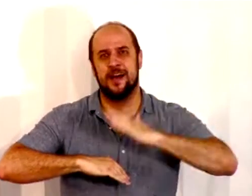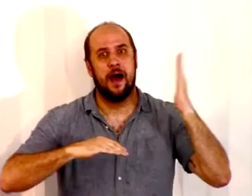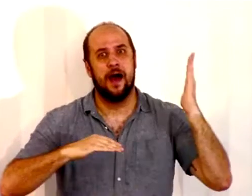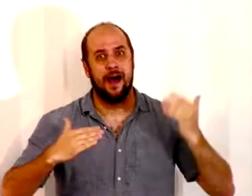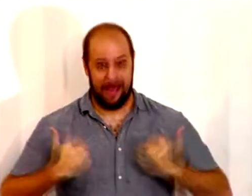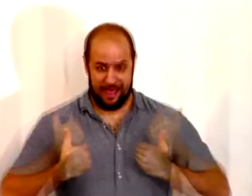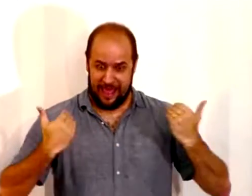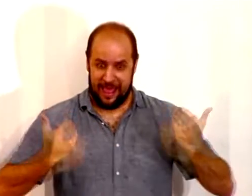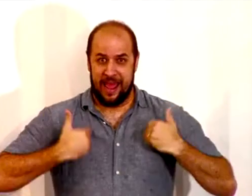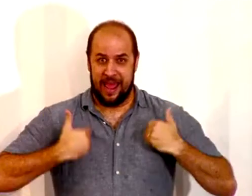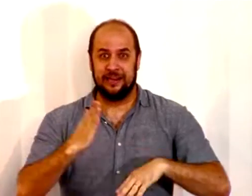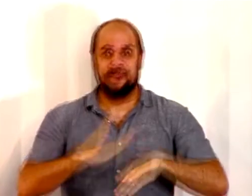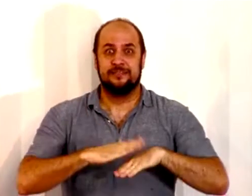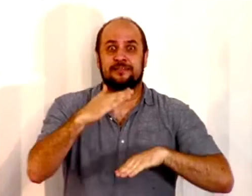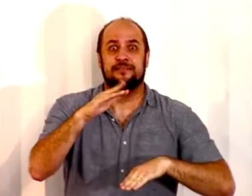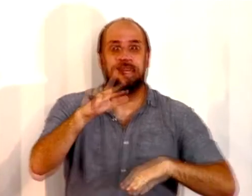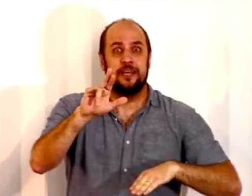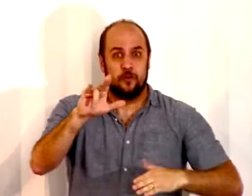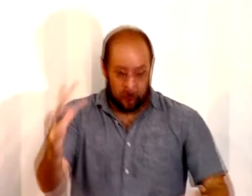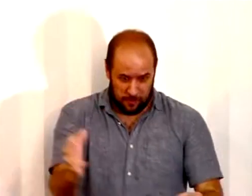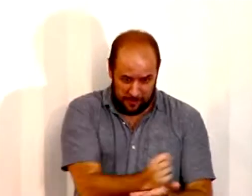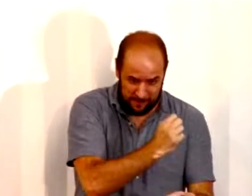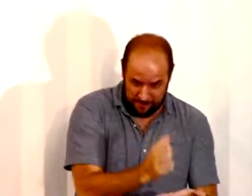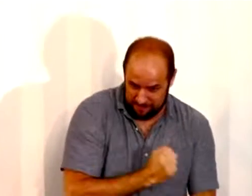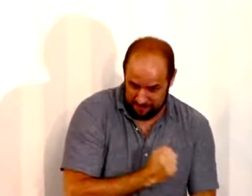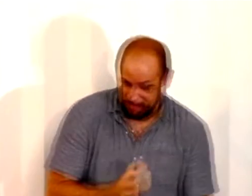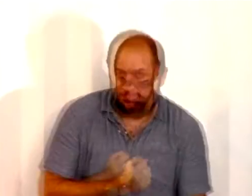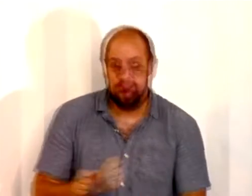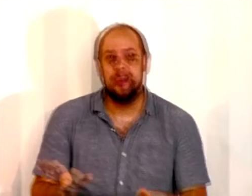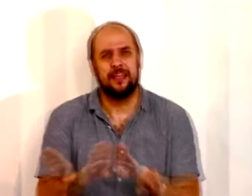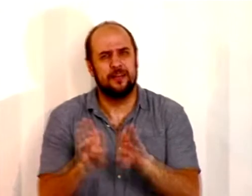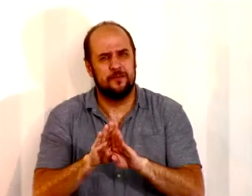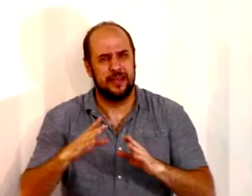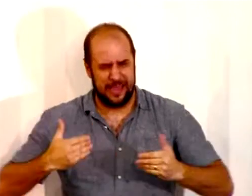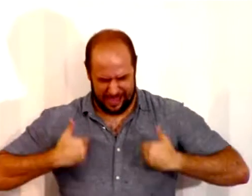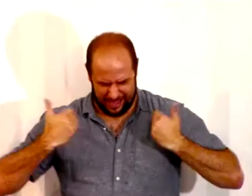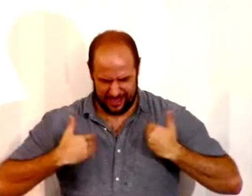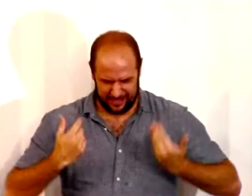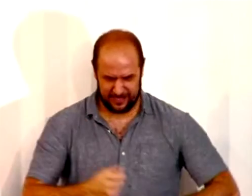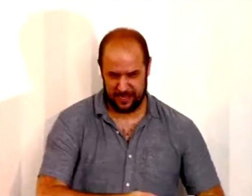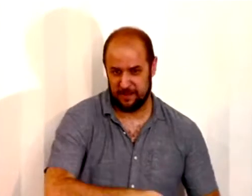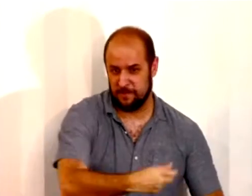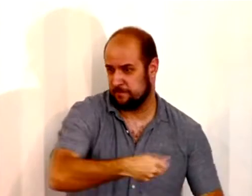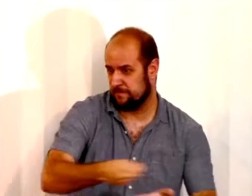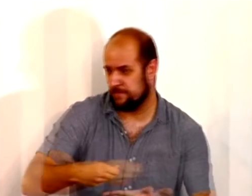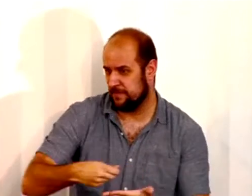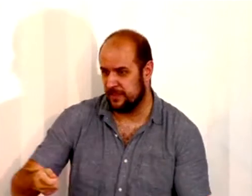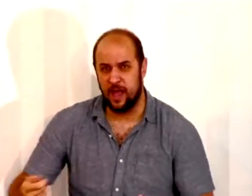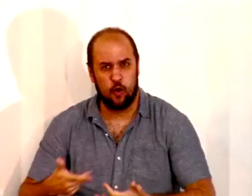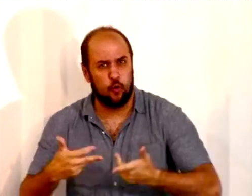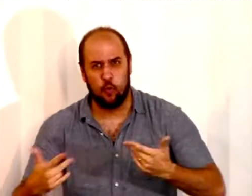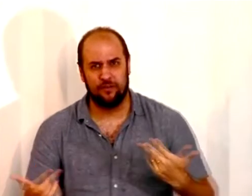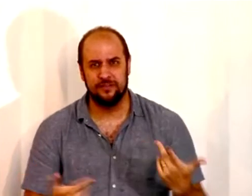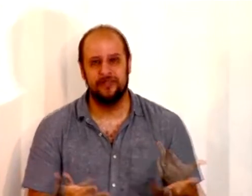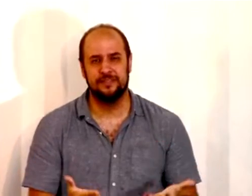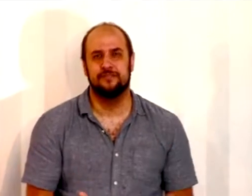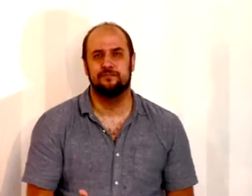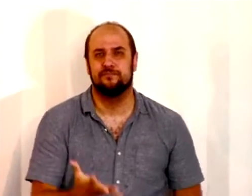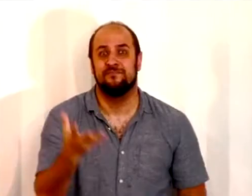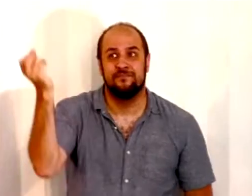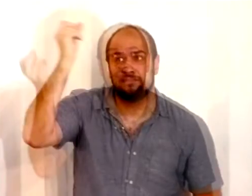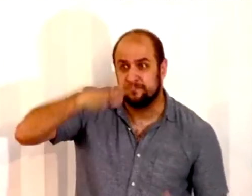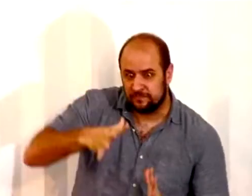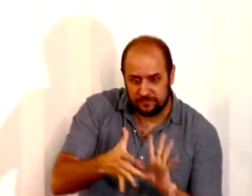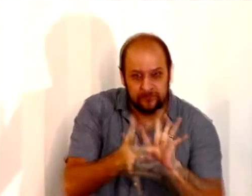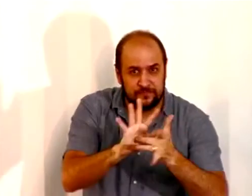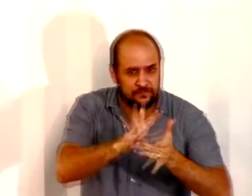Alegram-se diante deles como se alegram na ceifa e como exultam quando repartem os despojos. Então, além da luz de Cristo que